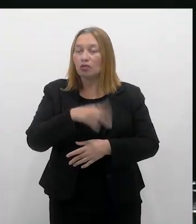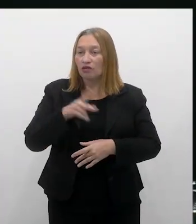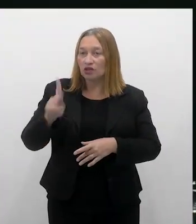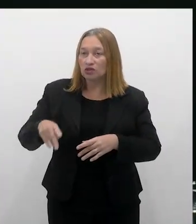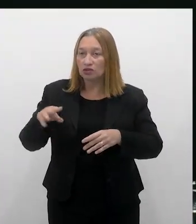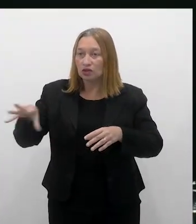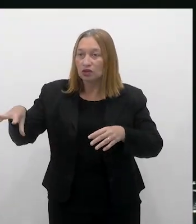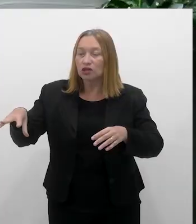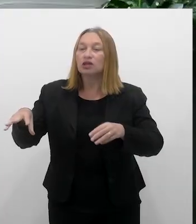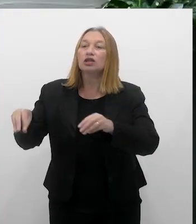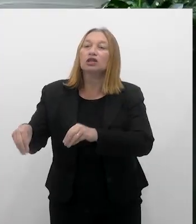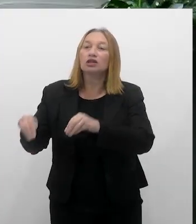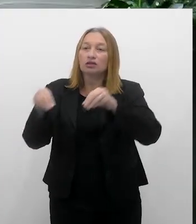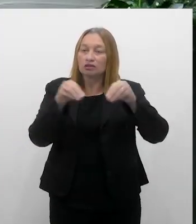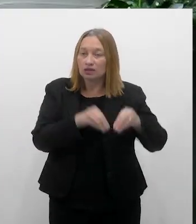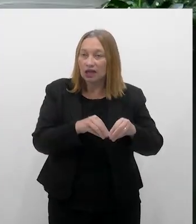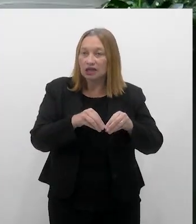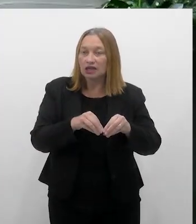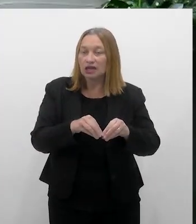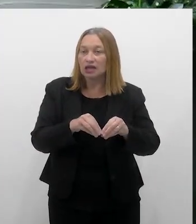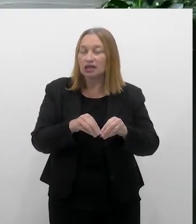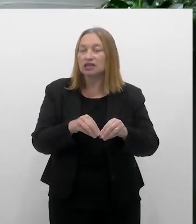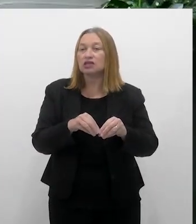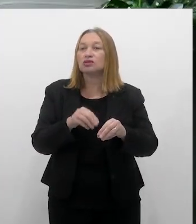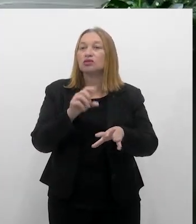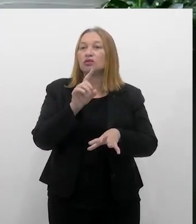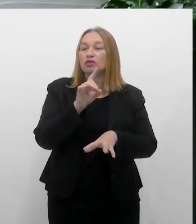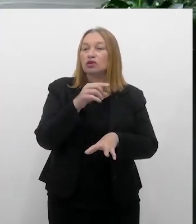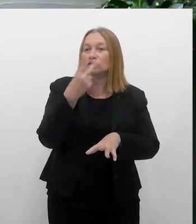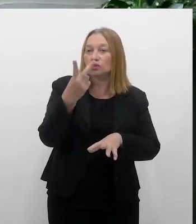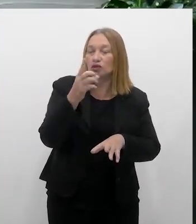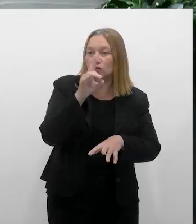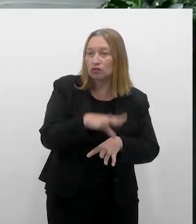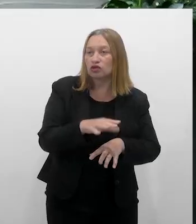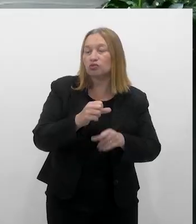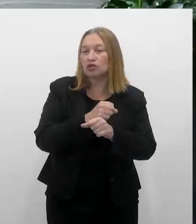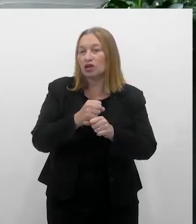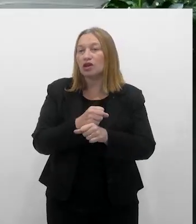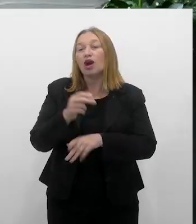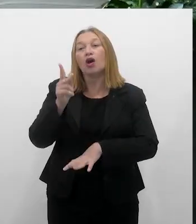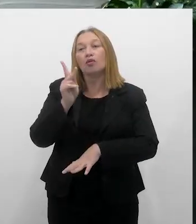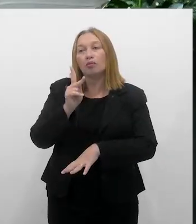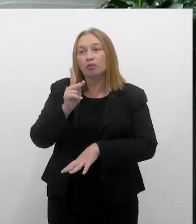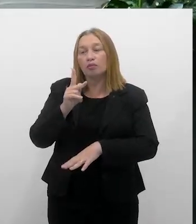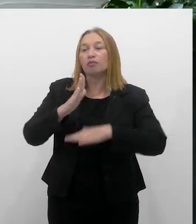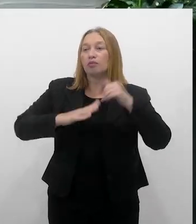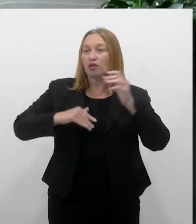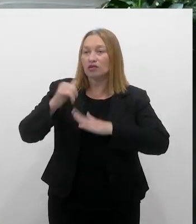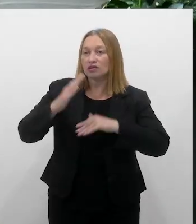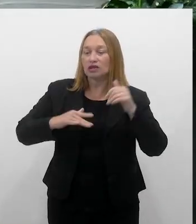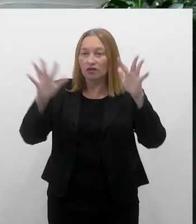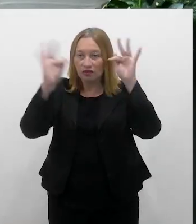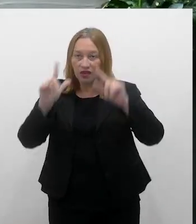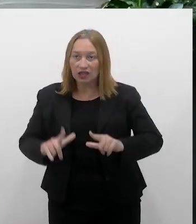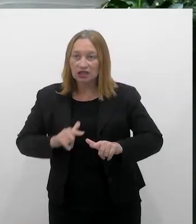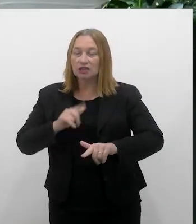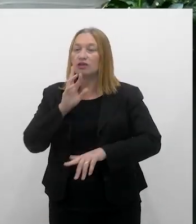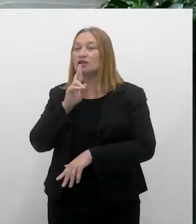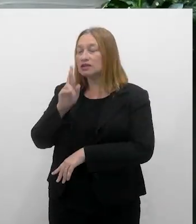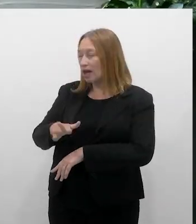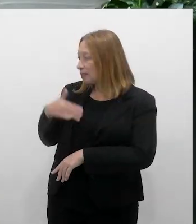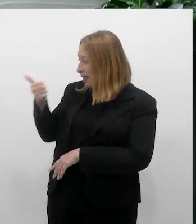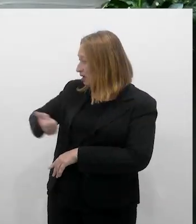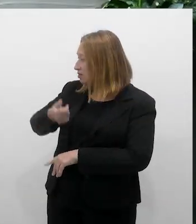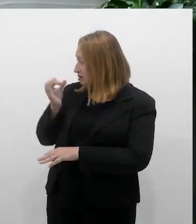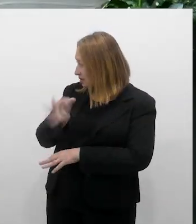professores migrados nesses 2 últimos anos. Olha que maravilha. E profissional feliz, trabalho, com certeza, o resultado é